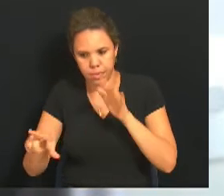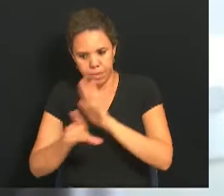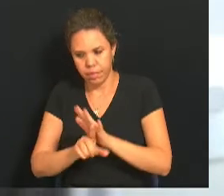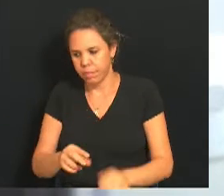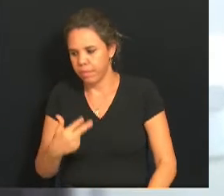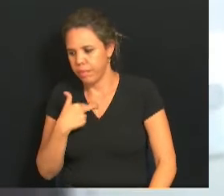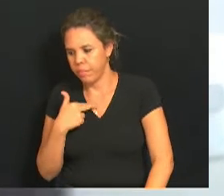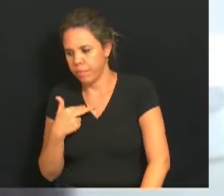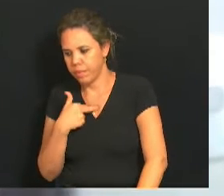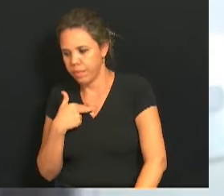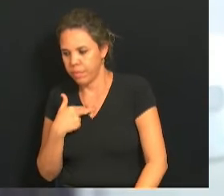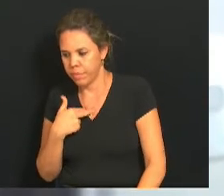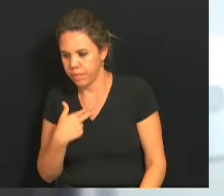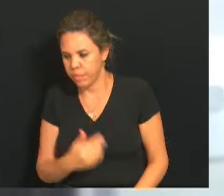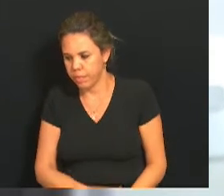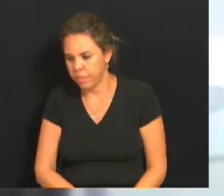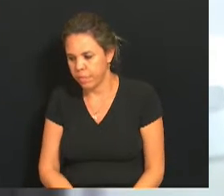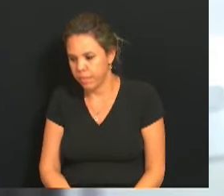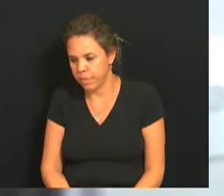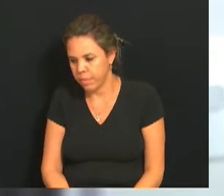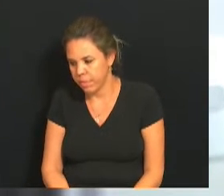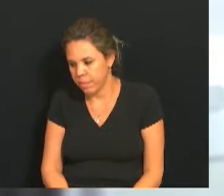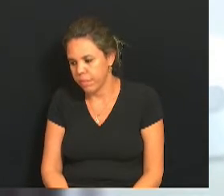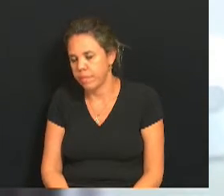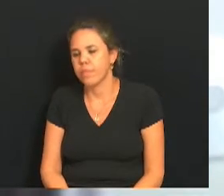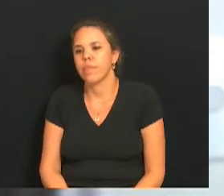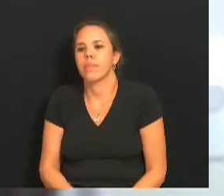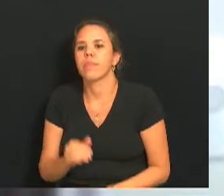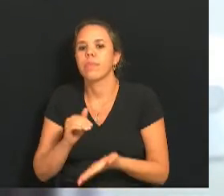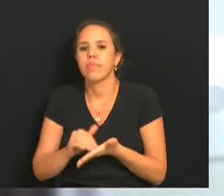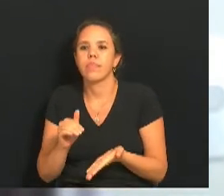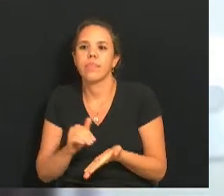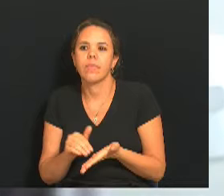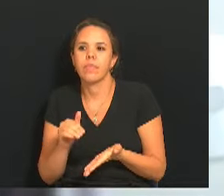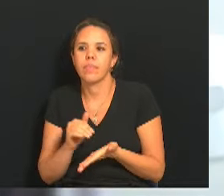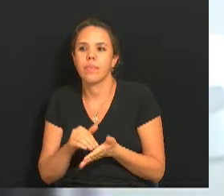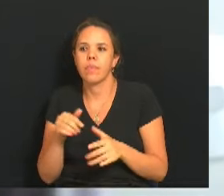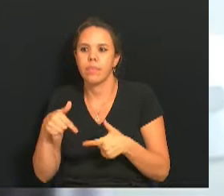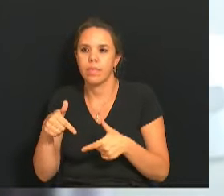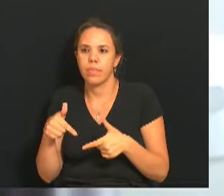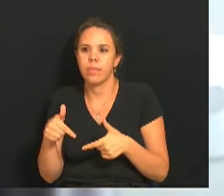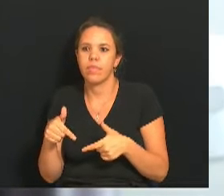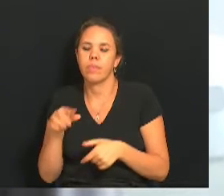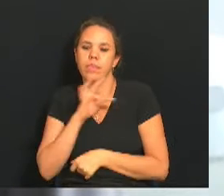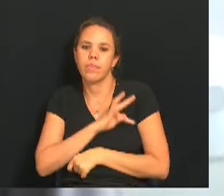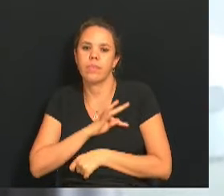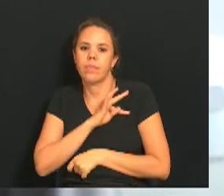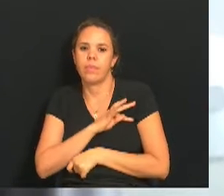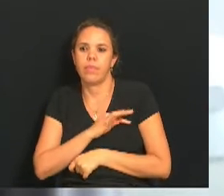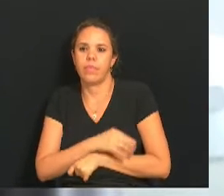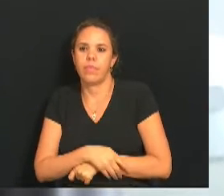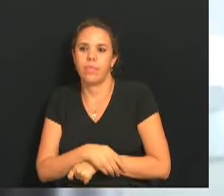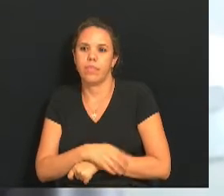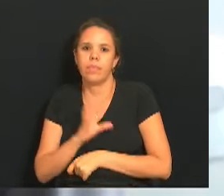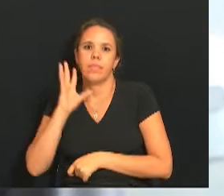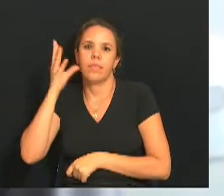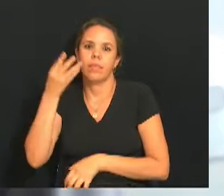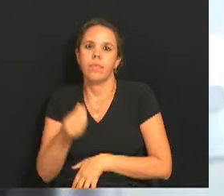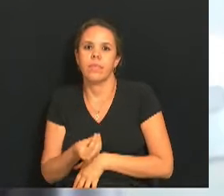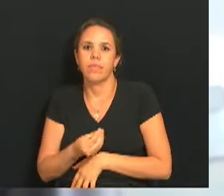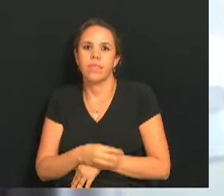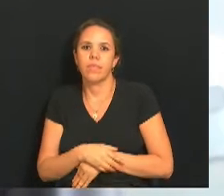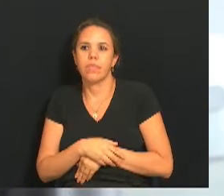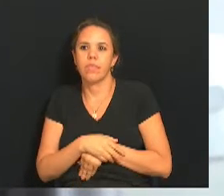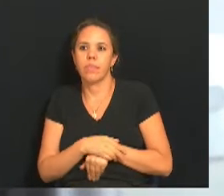e essa assessoria, nesse trabalho muito técnico, entendeu que